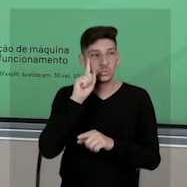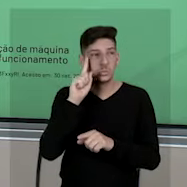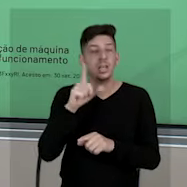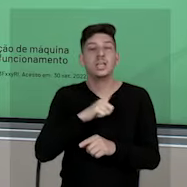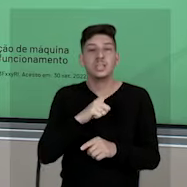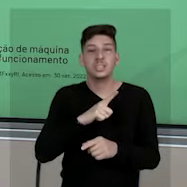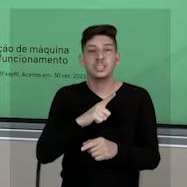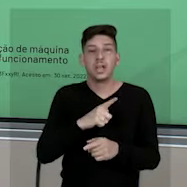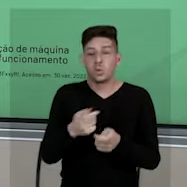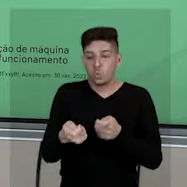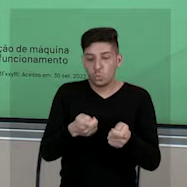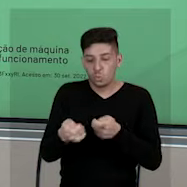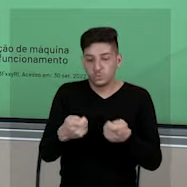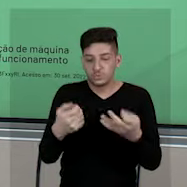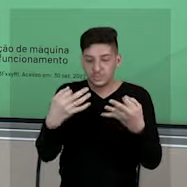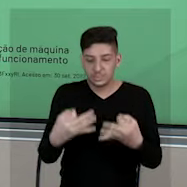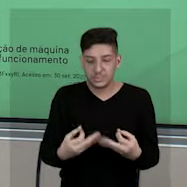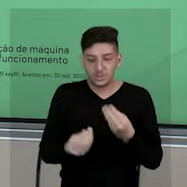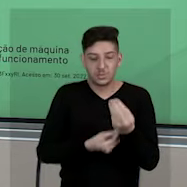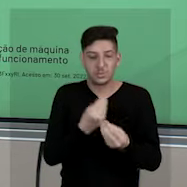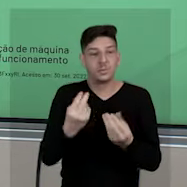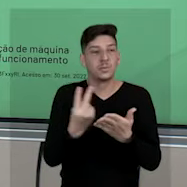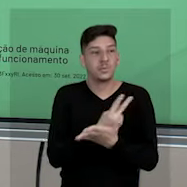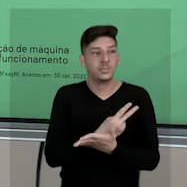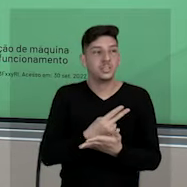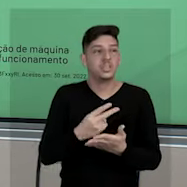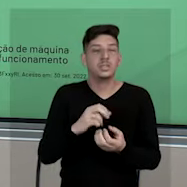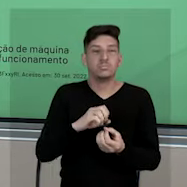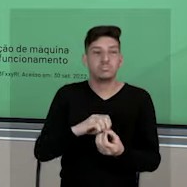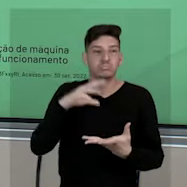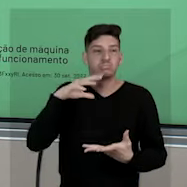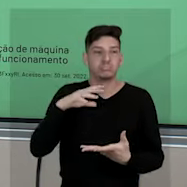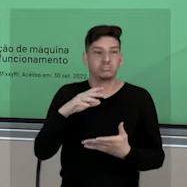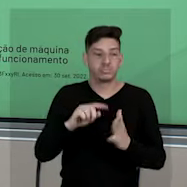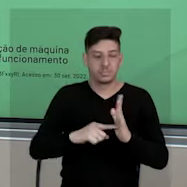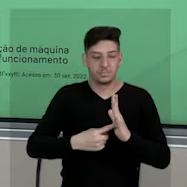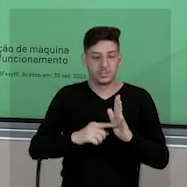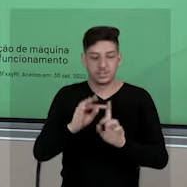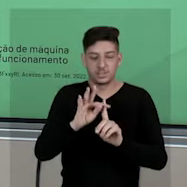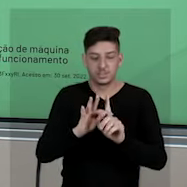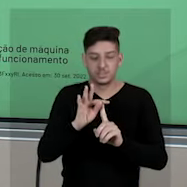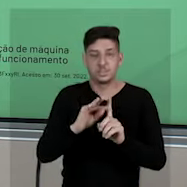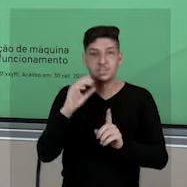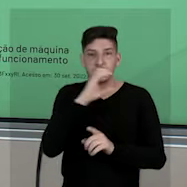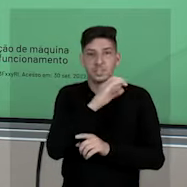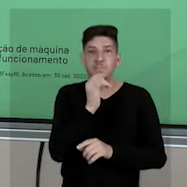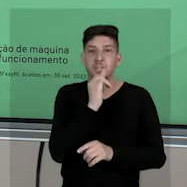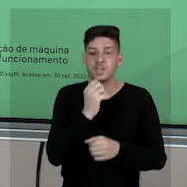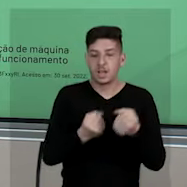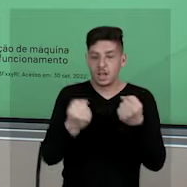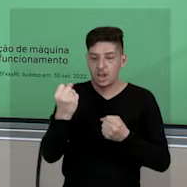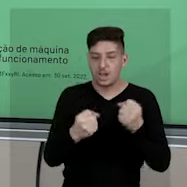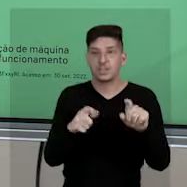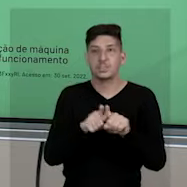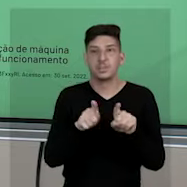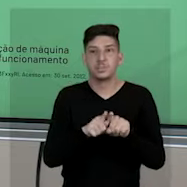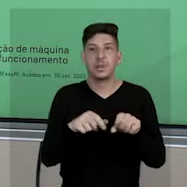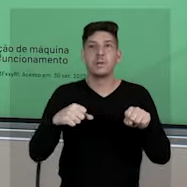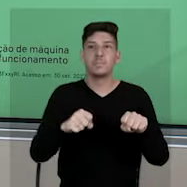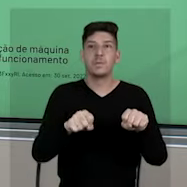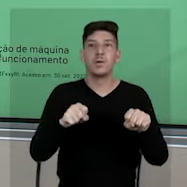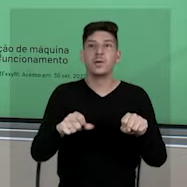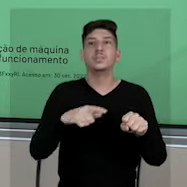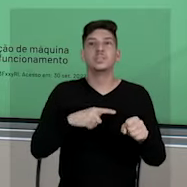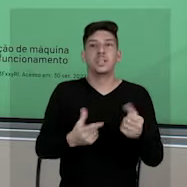controle muito adequado de como funciona a combustão numa máquina térmica. Então, no carro, na moto, a gente vai ter lá todo